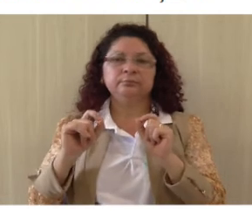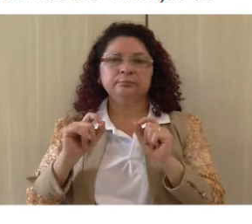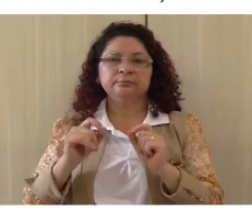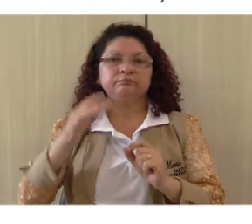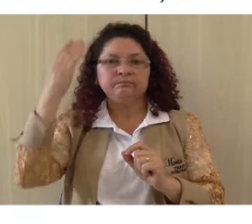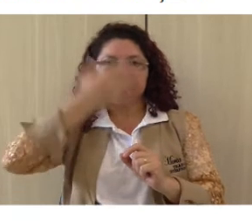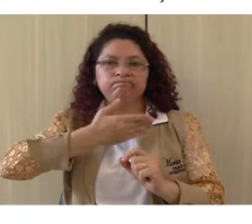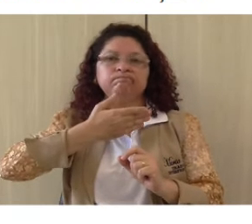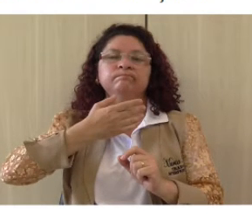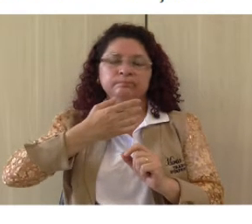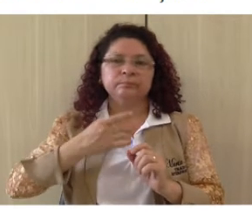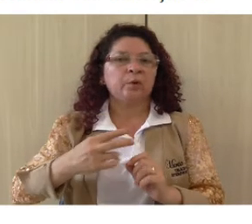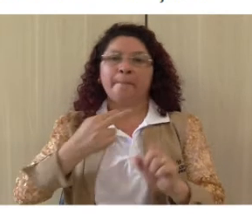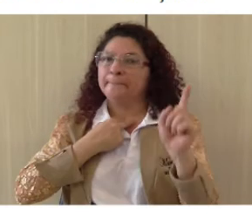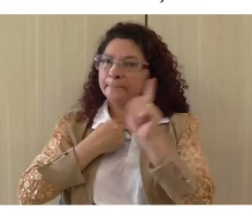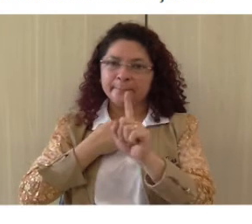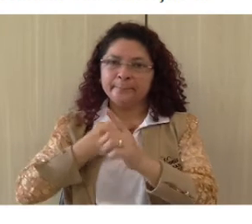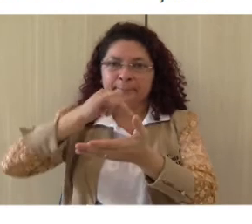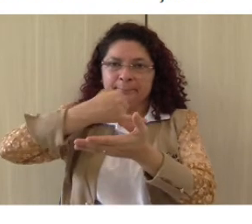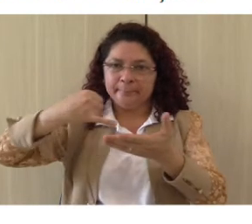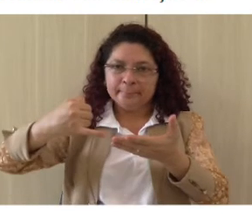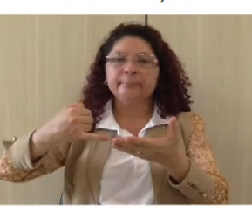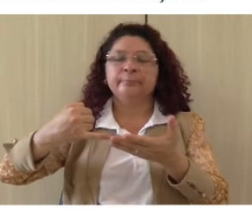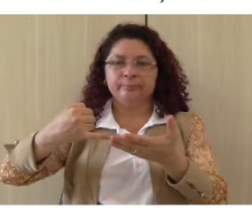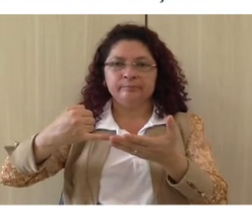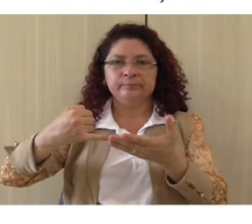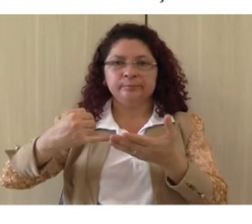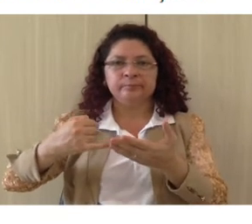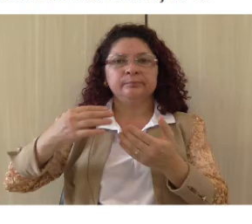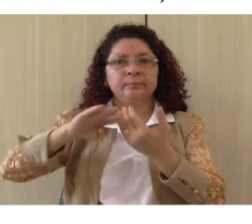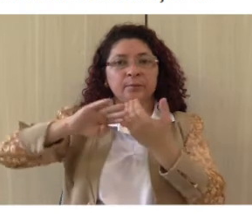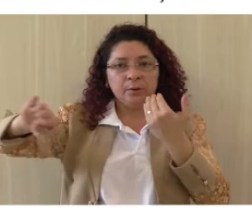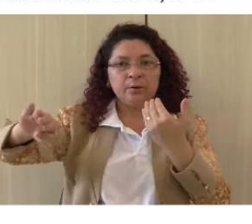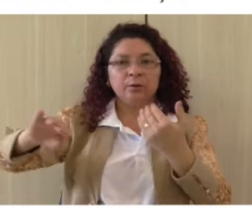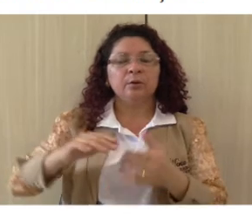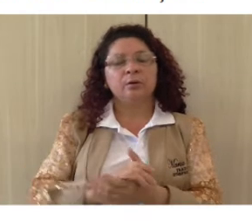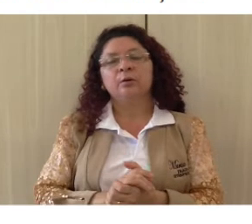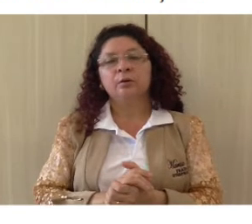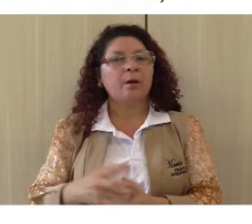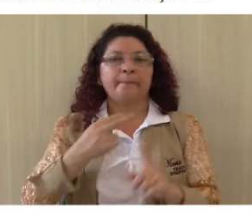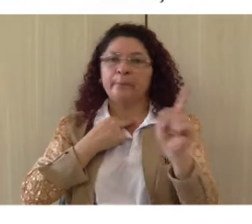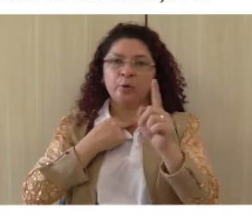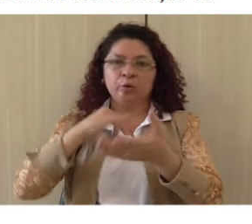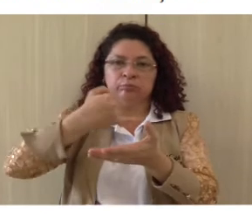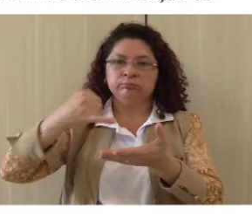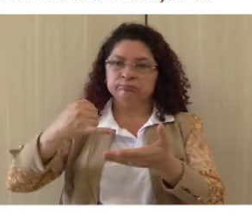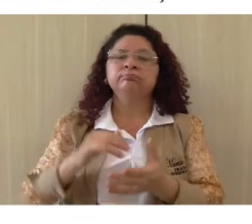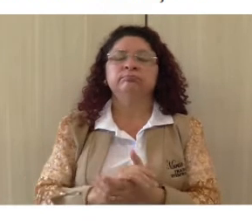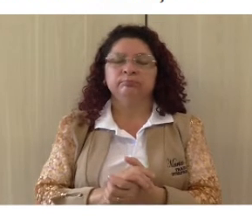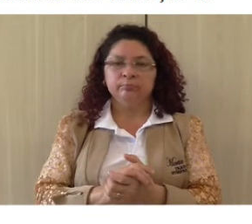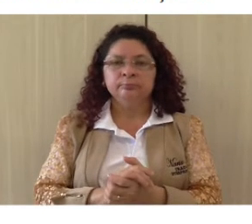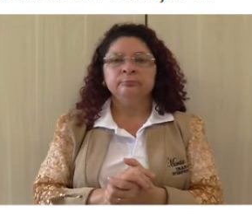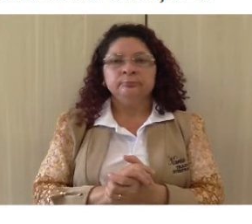essa determinação não poderá adentrar no campus ou será convidado a se retirar e não poderá realizar sua inscrição